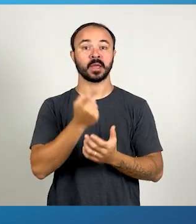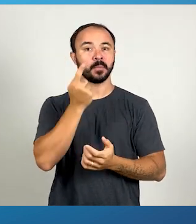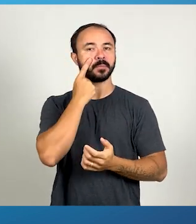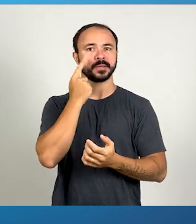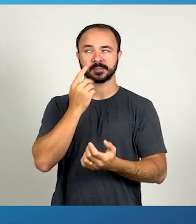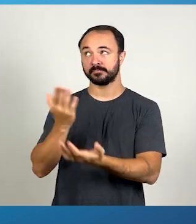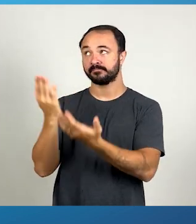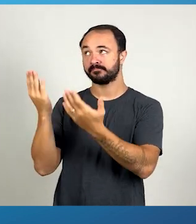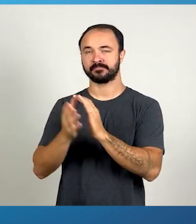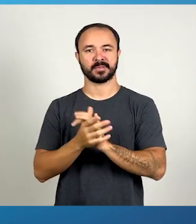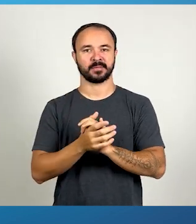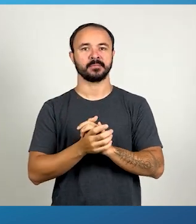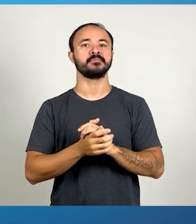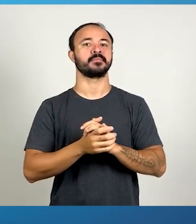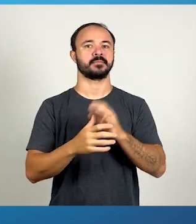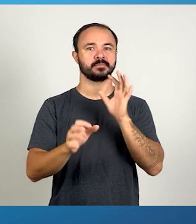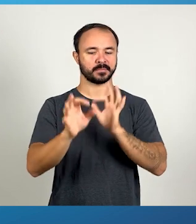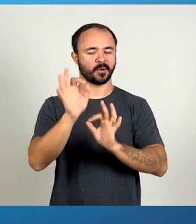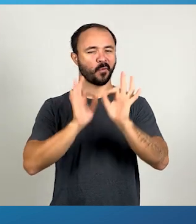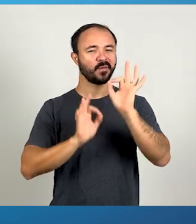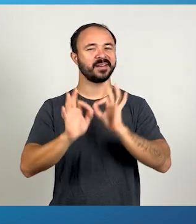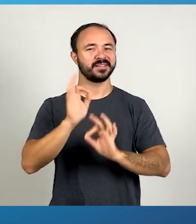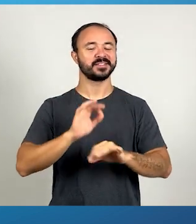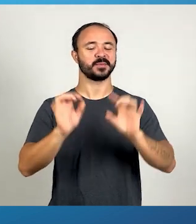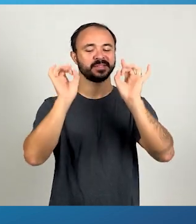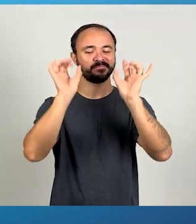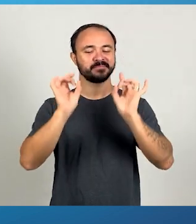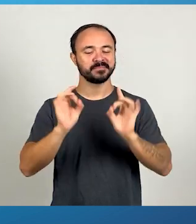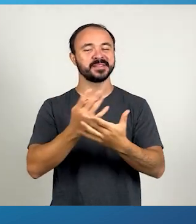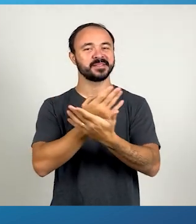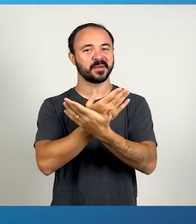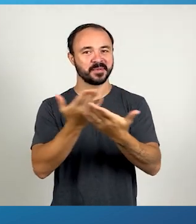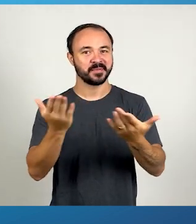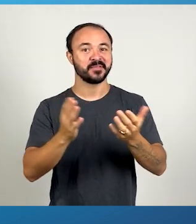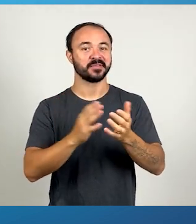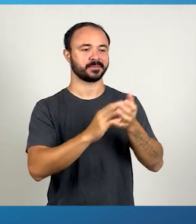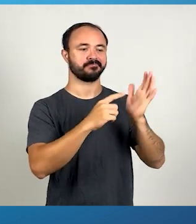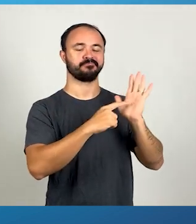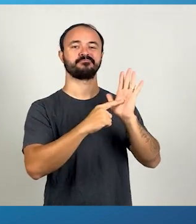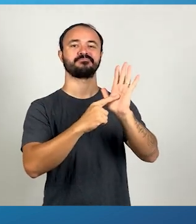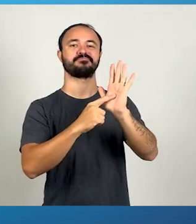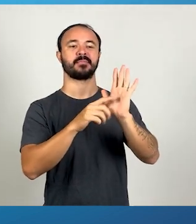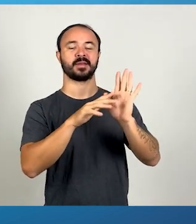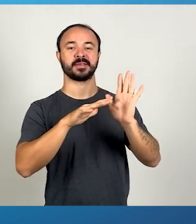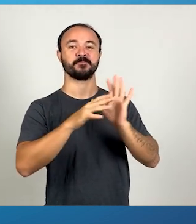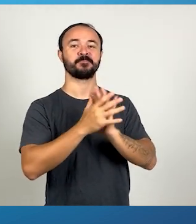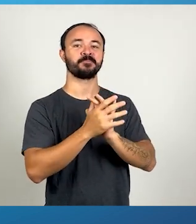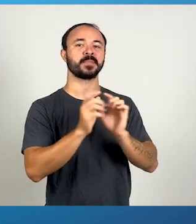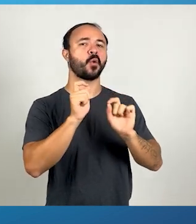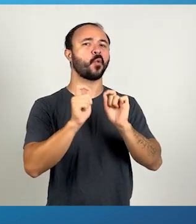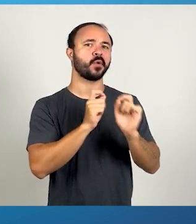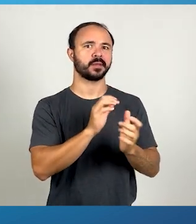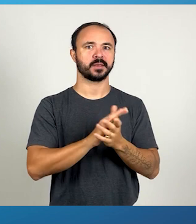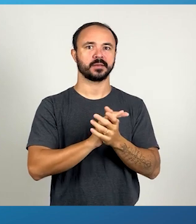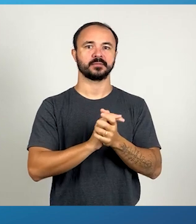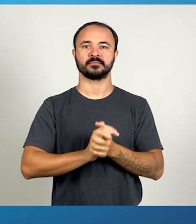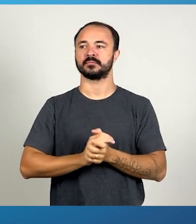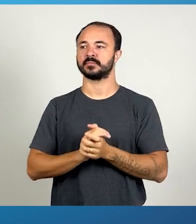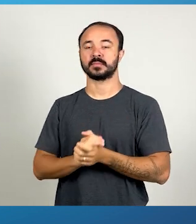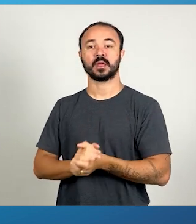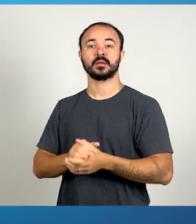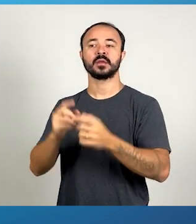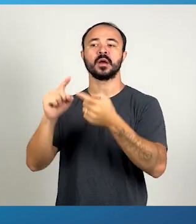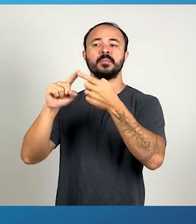vocês aqui em cima, ó, um slide que a tia preparou especialmente para vocês. Olha só, fontes